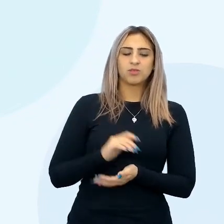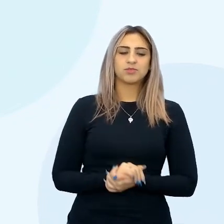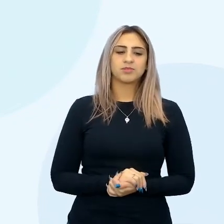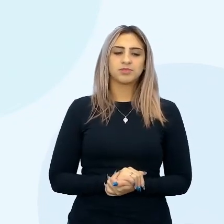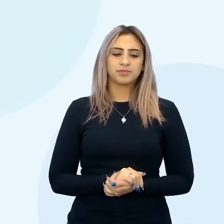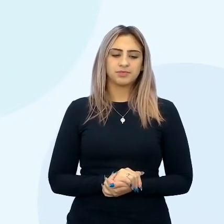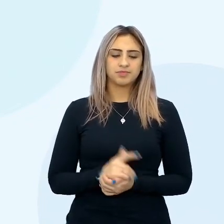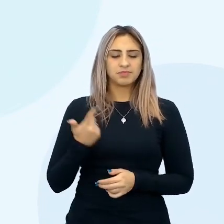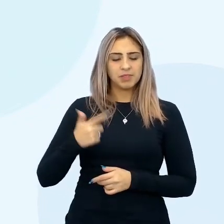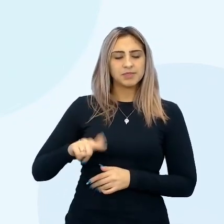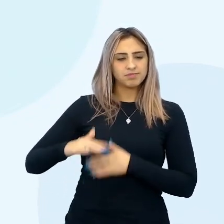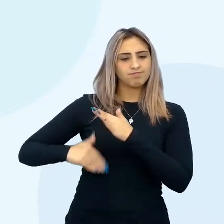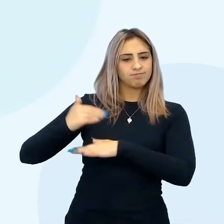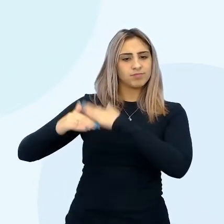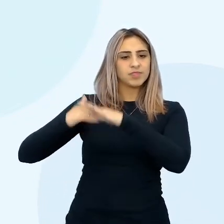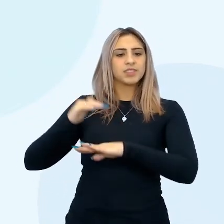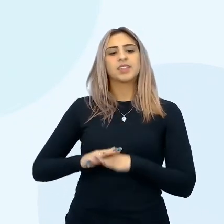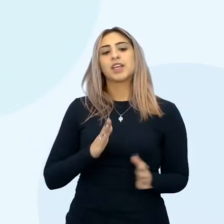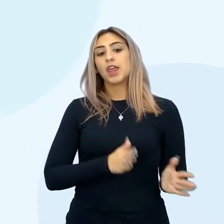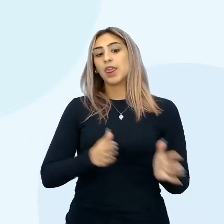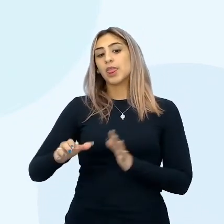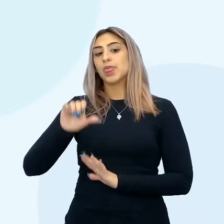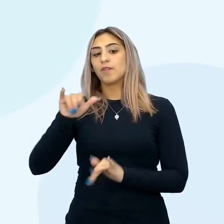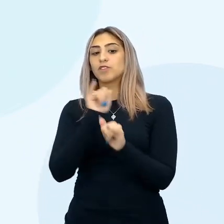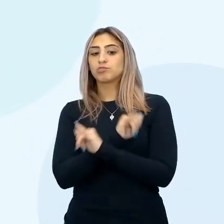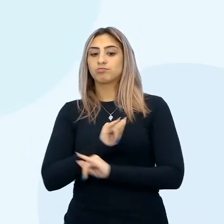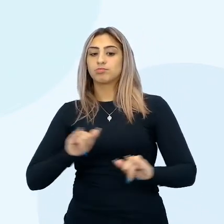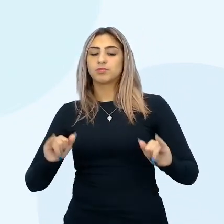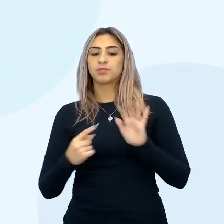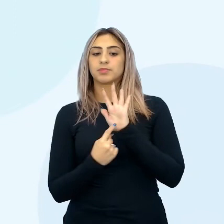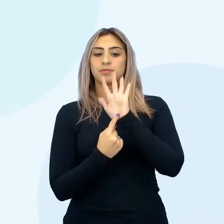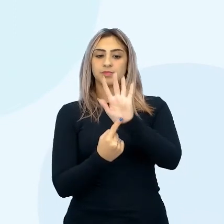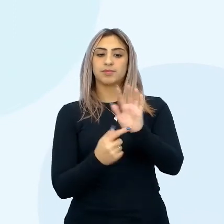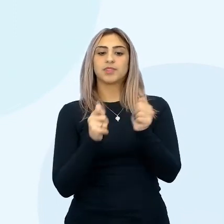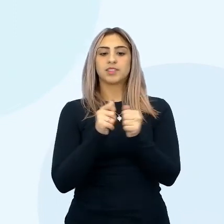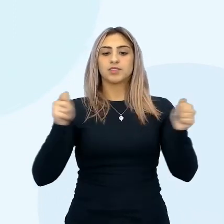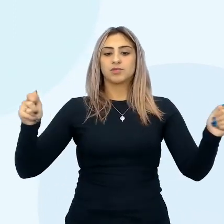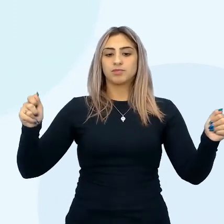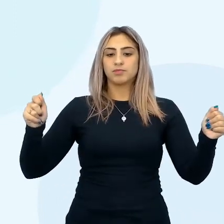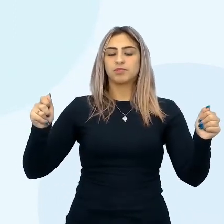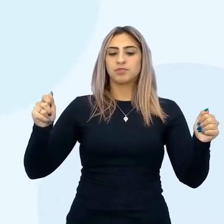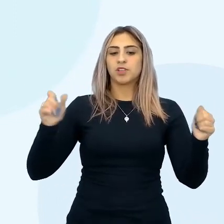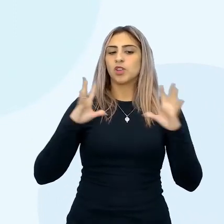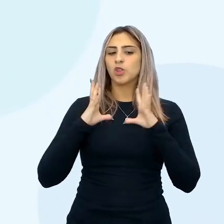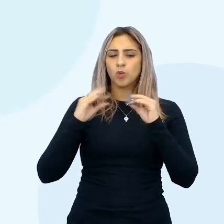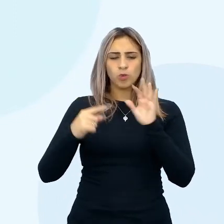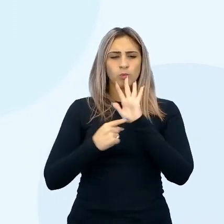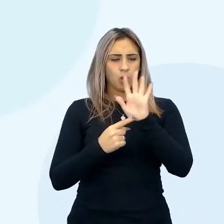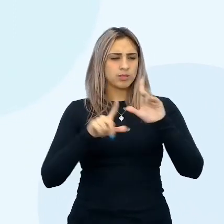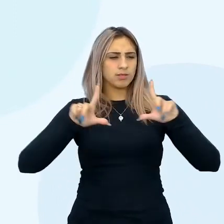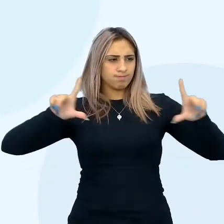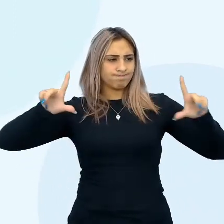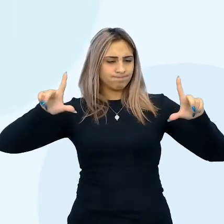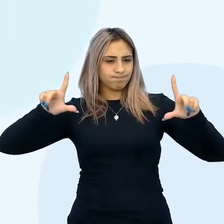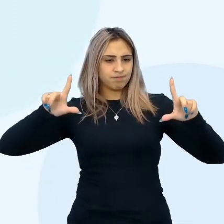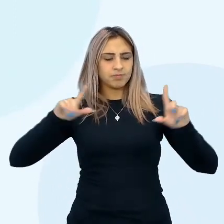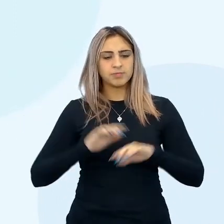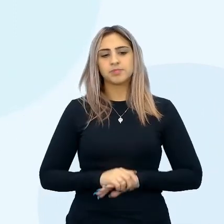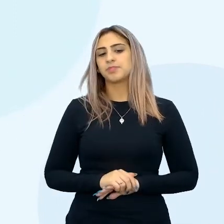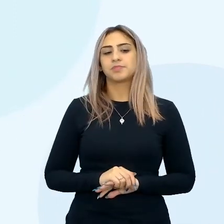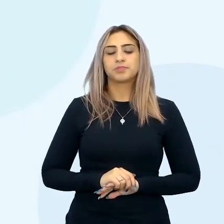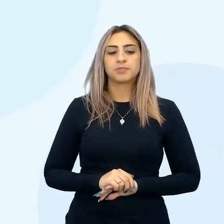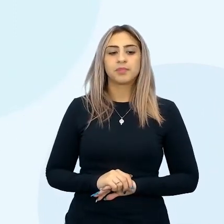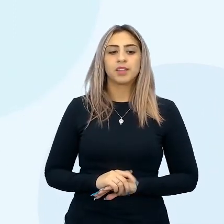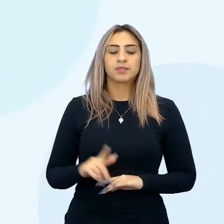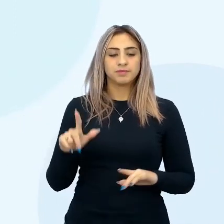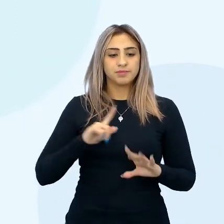mais, né? Então é isso aí. Passo 9. Divulgação de mostra, cartazes, folders, banners, entre outros. Então divulgar é muito importante. Exato.